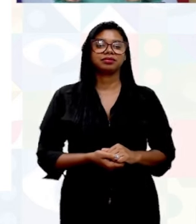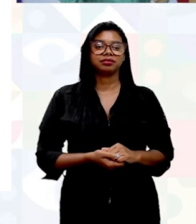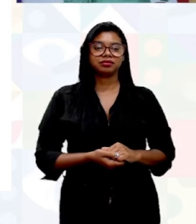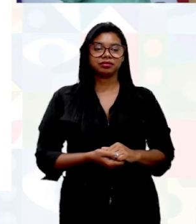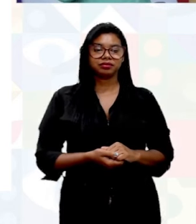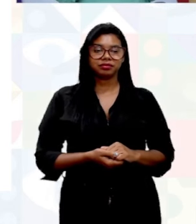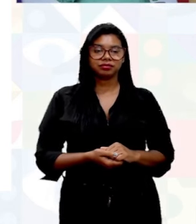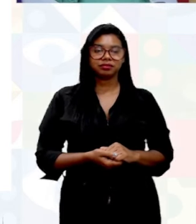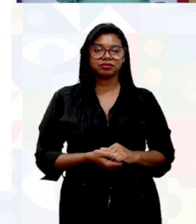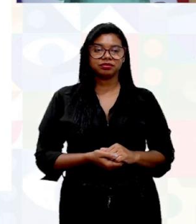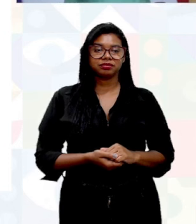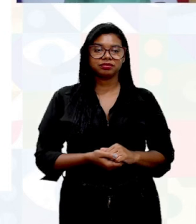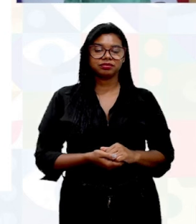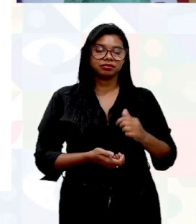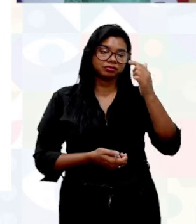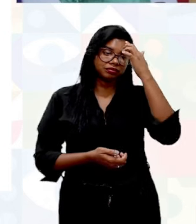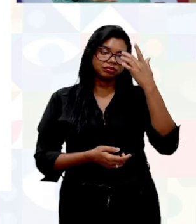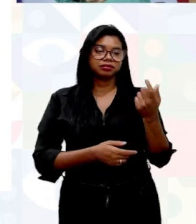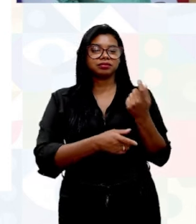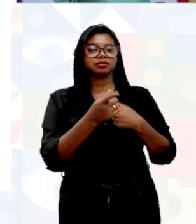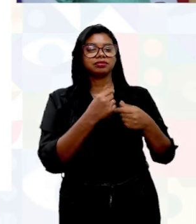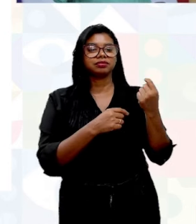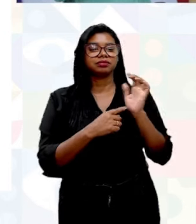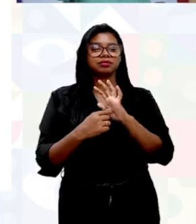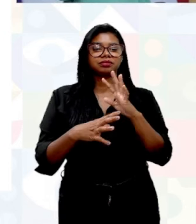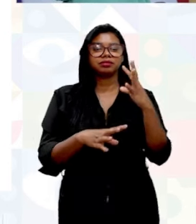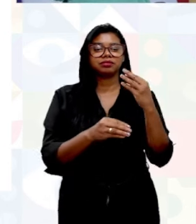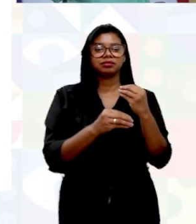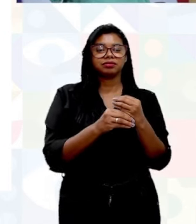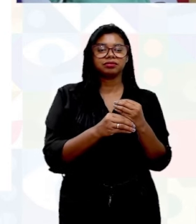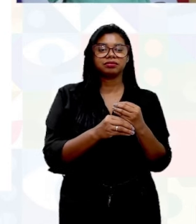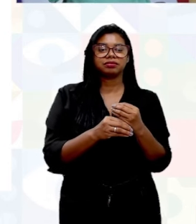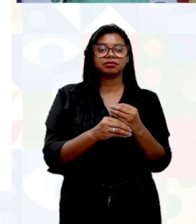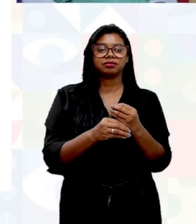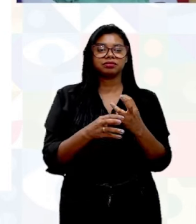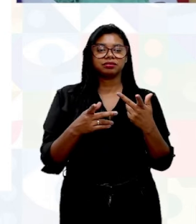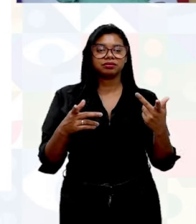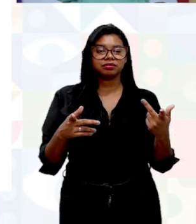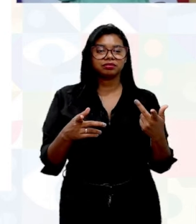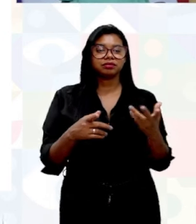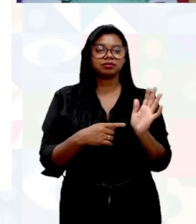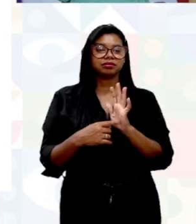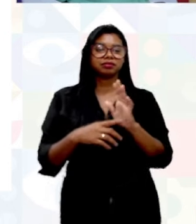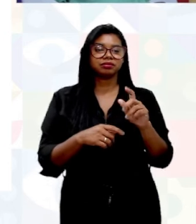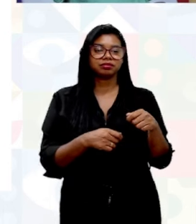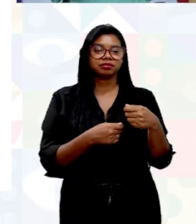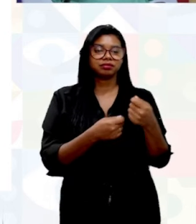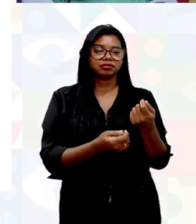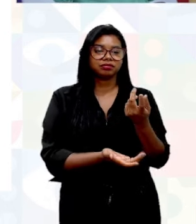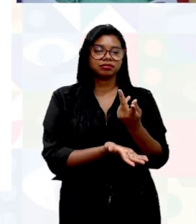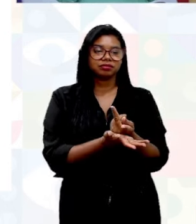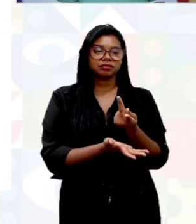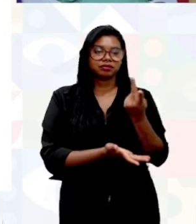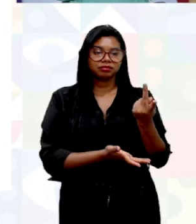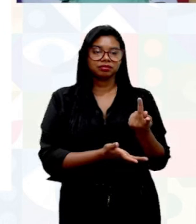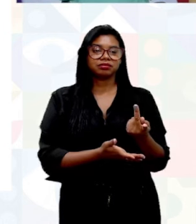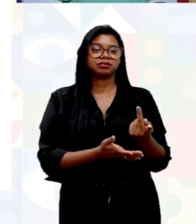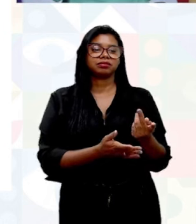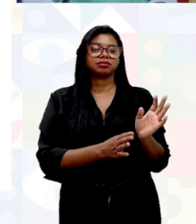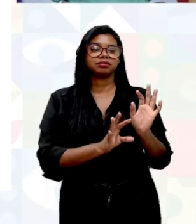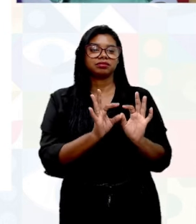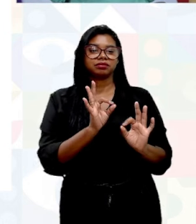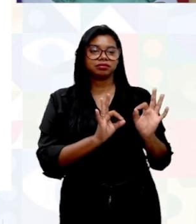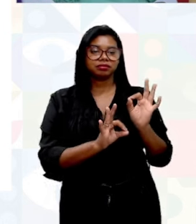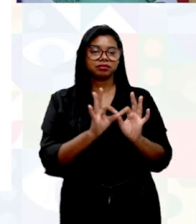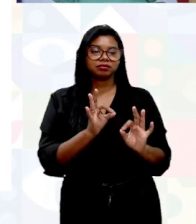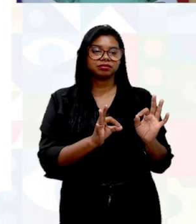já a fase da negociação, que é a abertura. É onde ambas as partes eles vão tentar fazer um ambiente mais harmônico, um ambiente mais